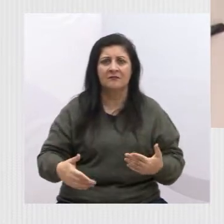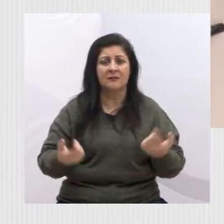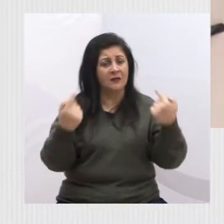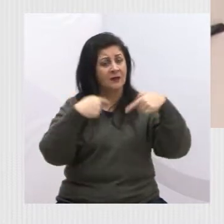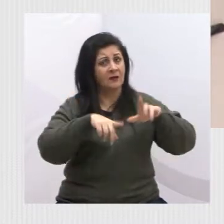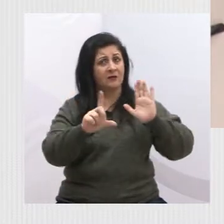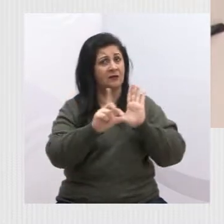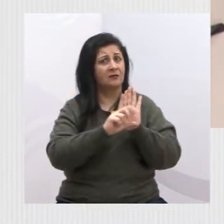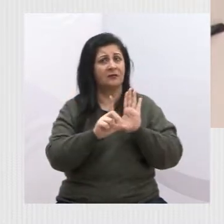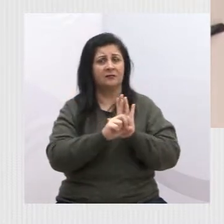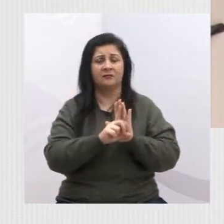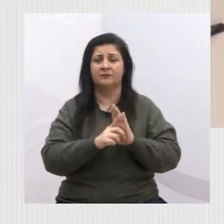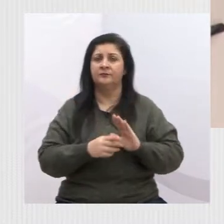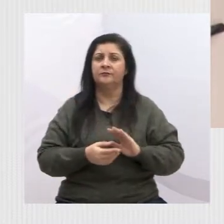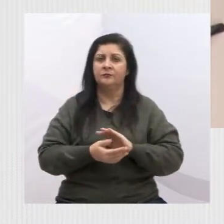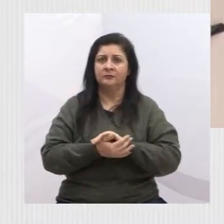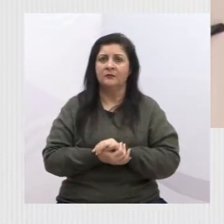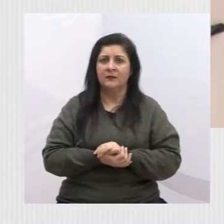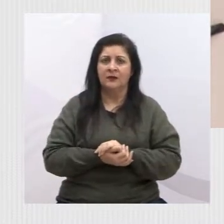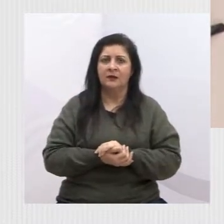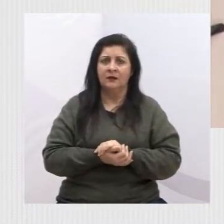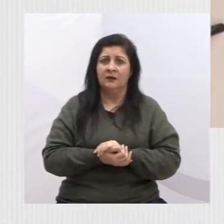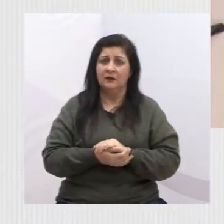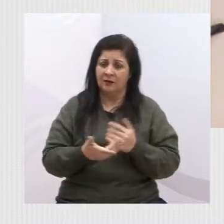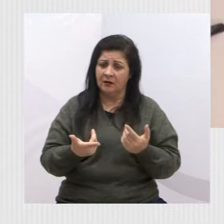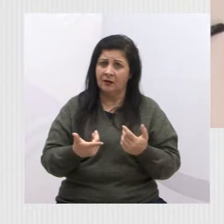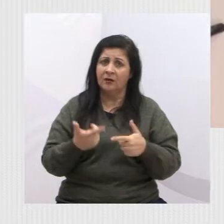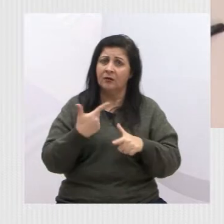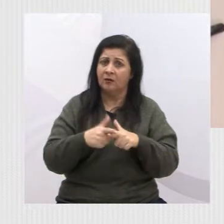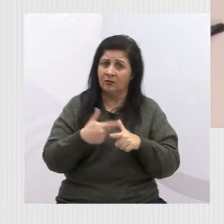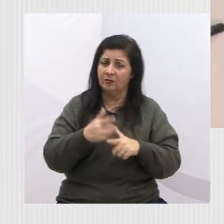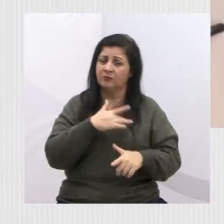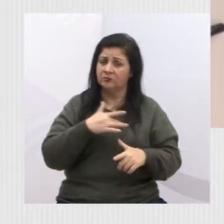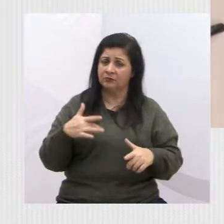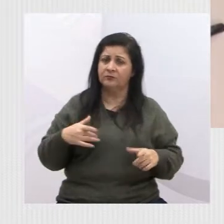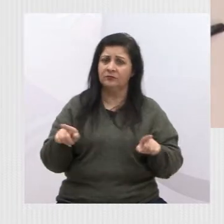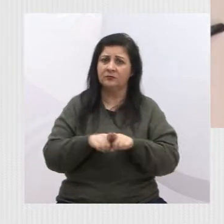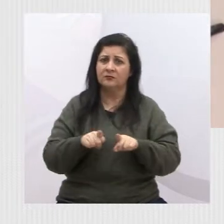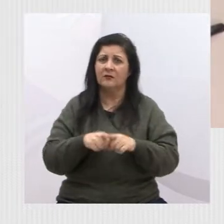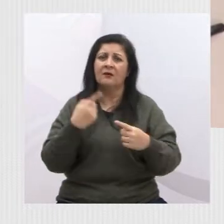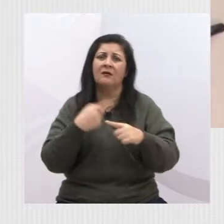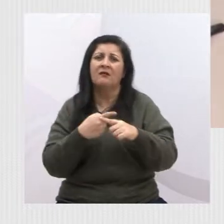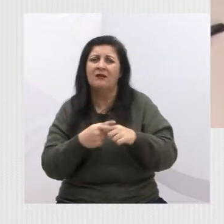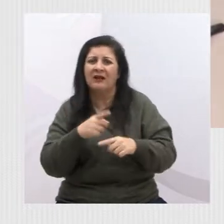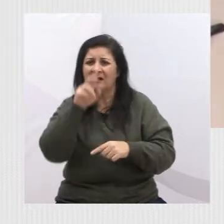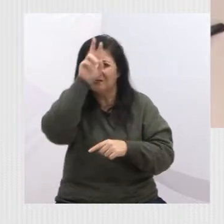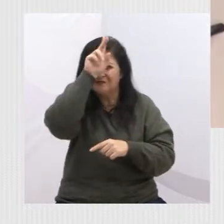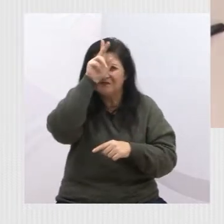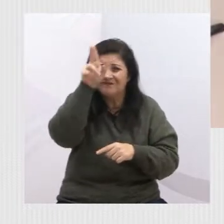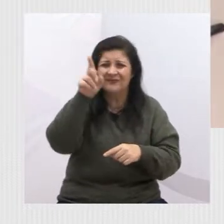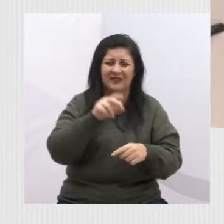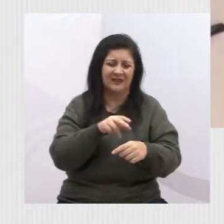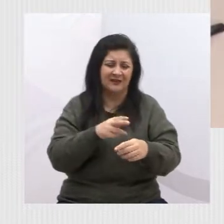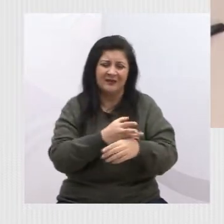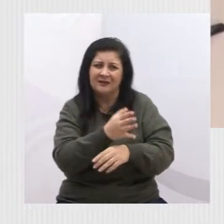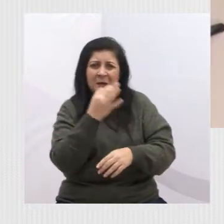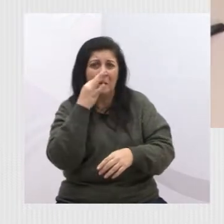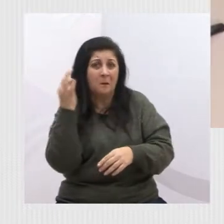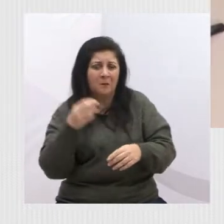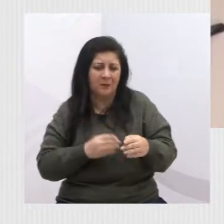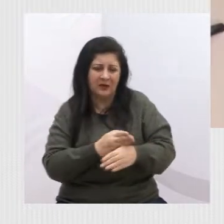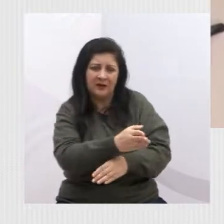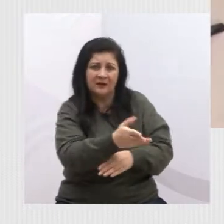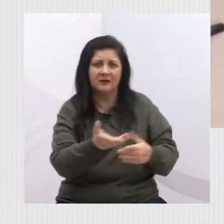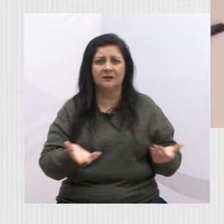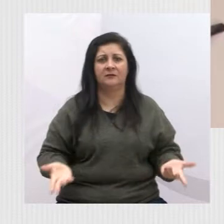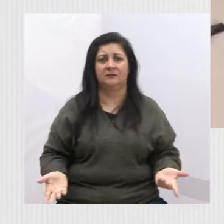lei e é um problema até de saúde pública. Então você traz animais peçonhentos, traz doenças. Então,